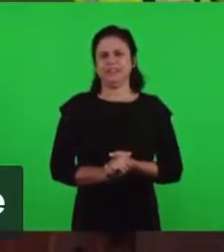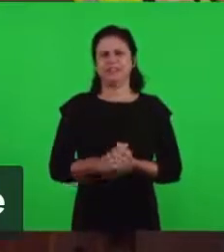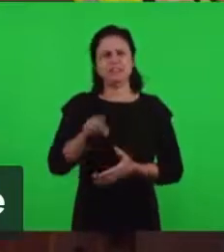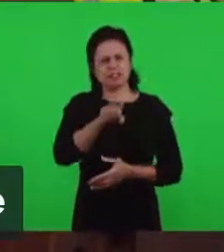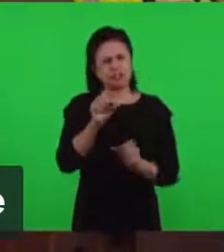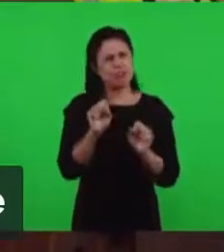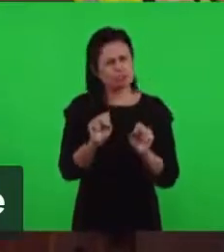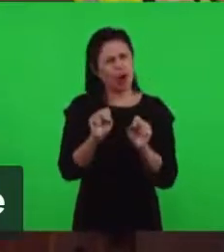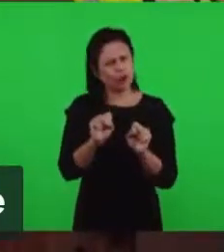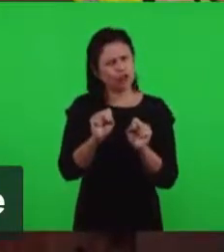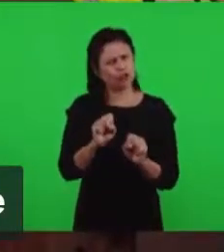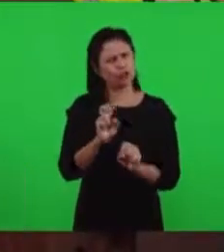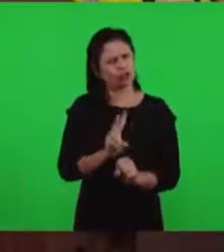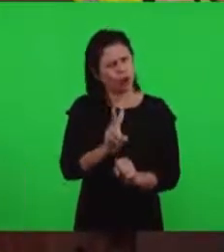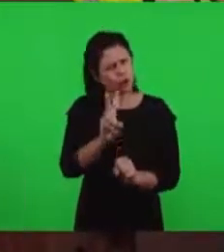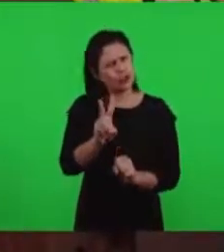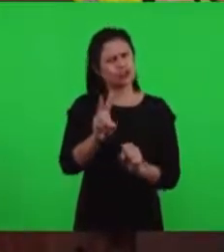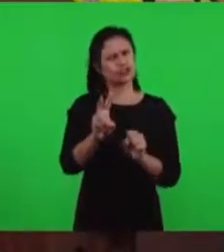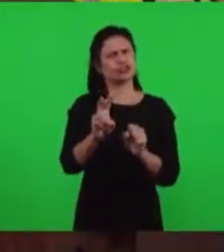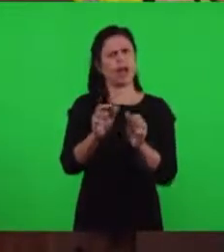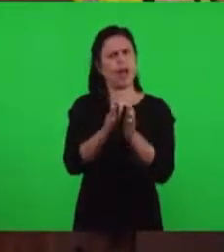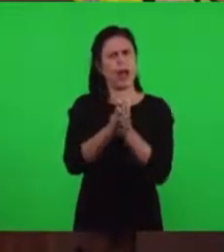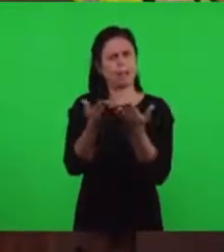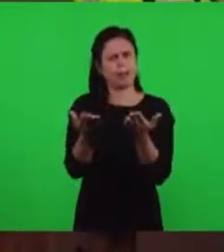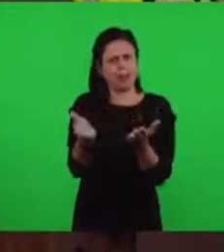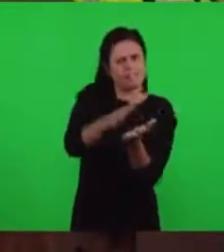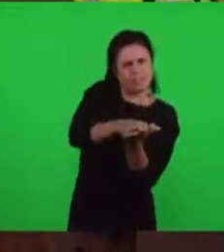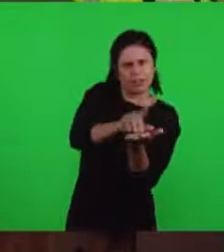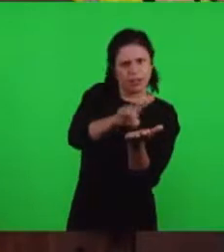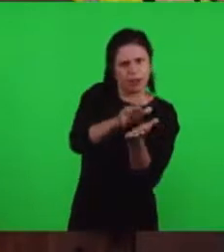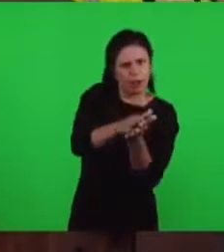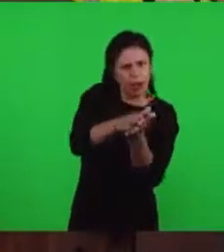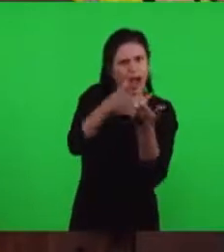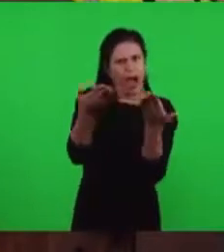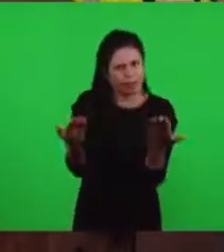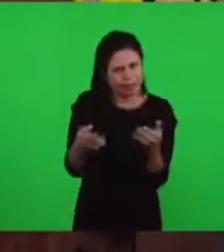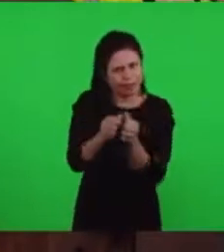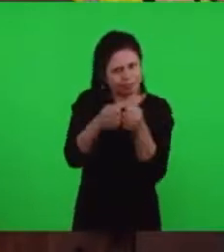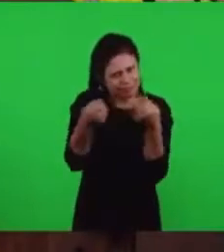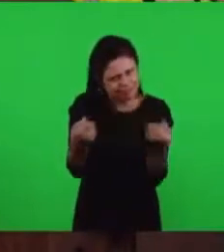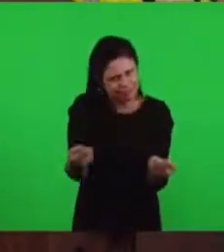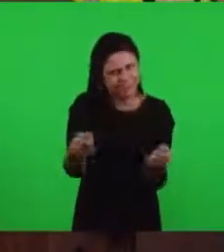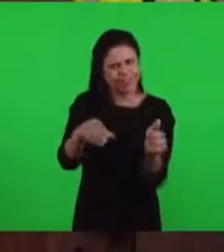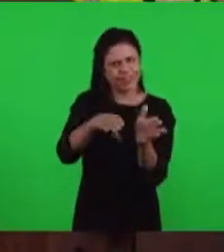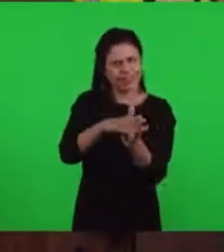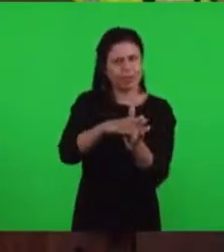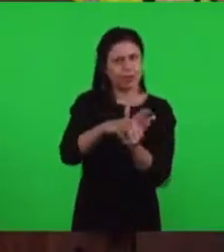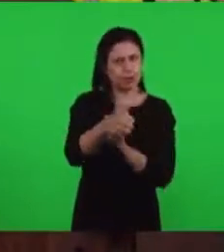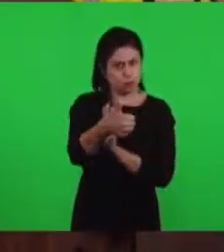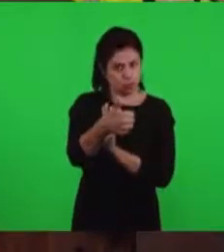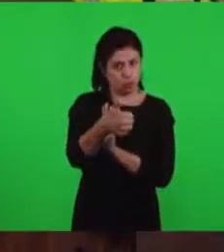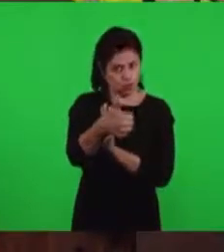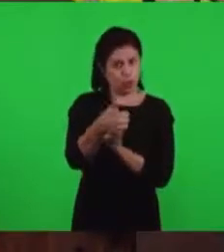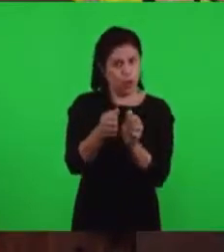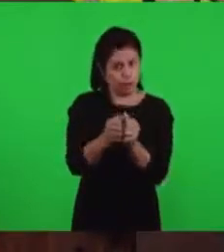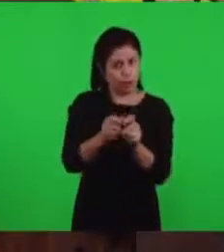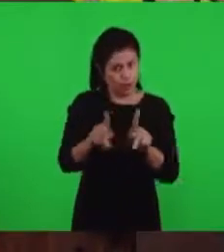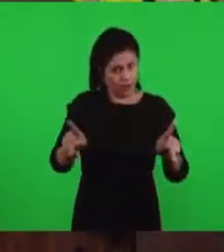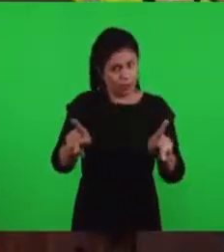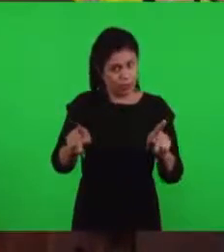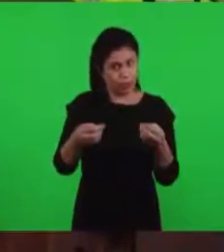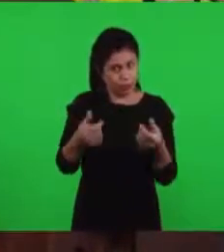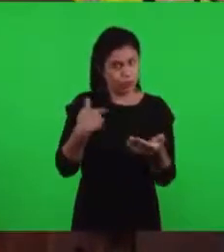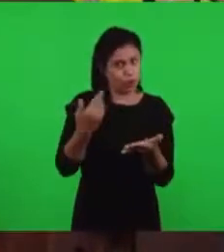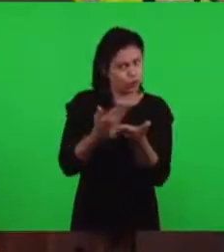continuar ainda nas igrejas com as dívidas abel no capítulo primeiro de apocalipse e nós vamos ainda vamos aprofundar mais neste capítulo